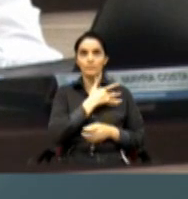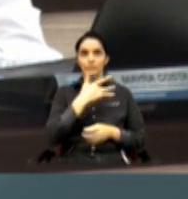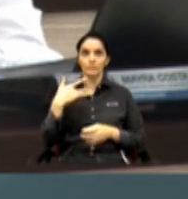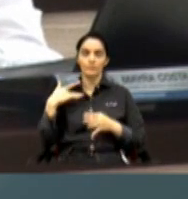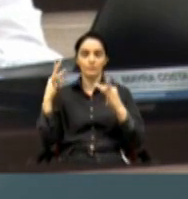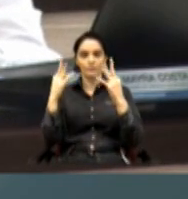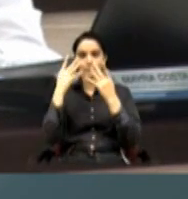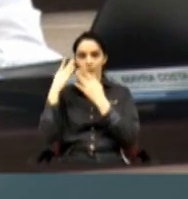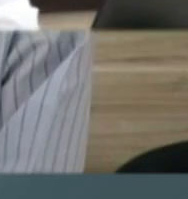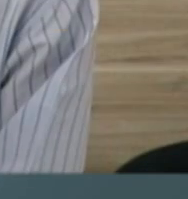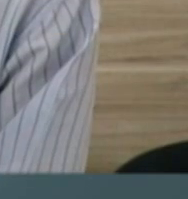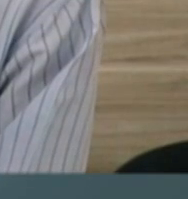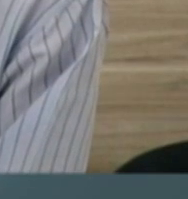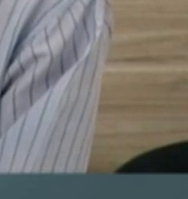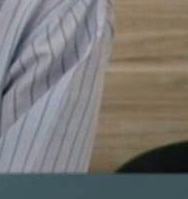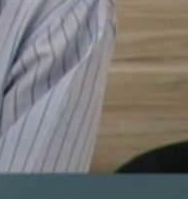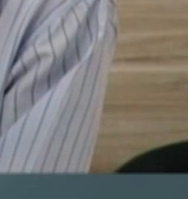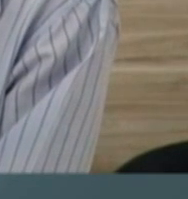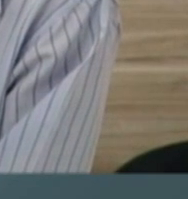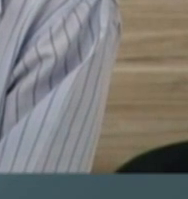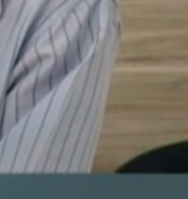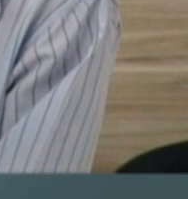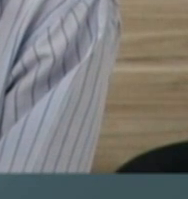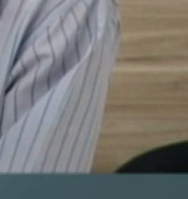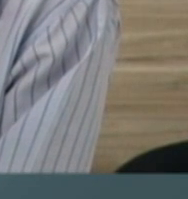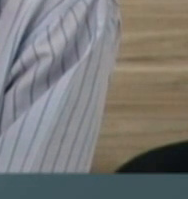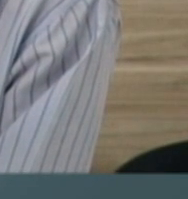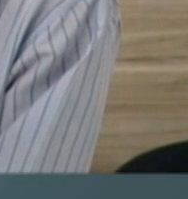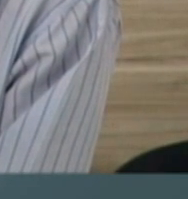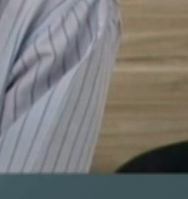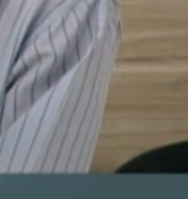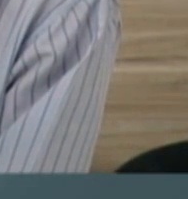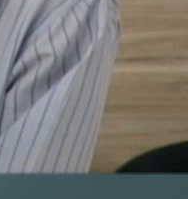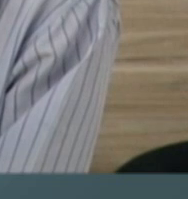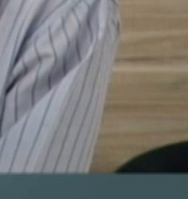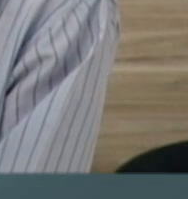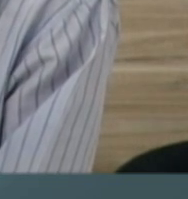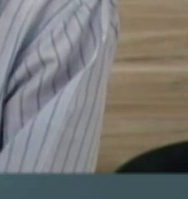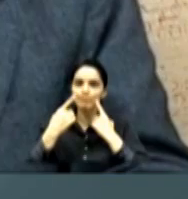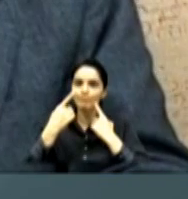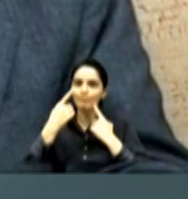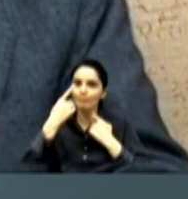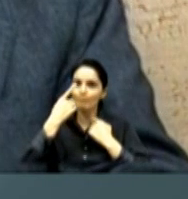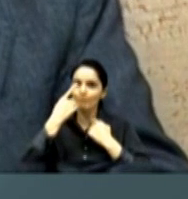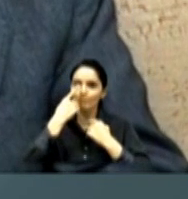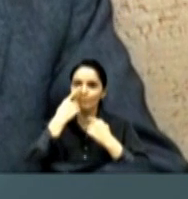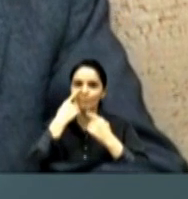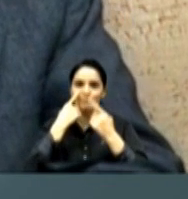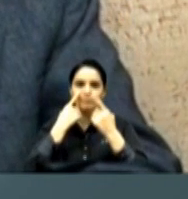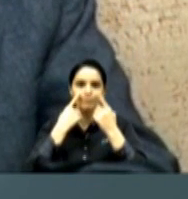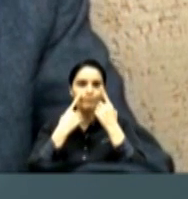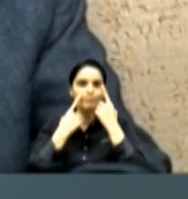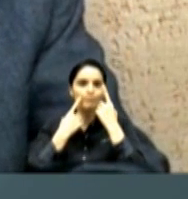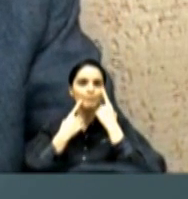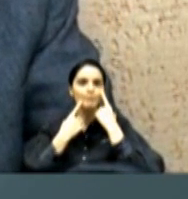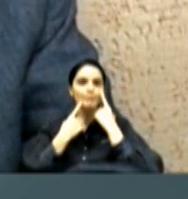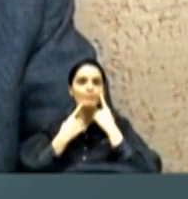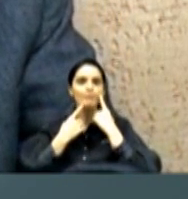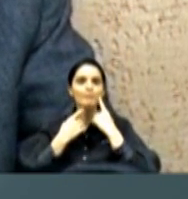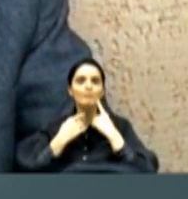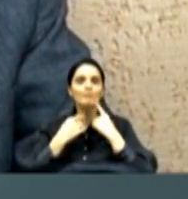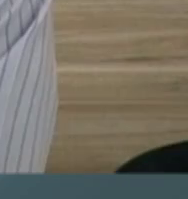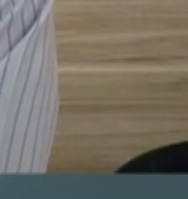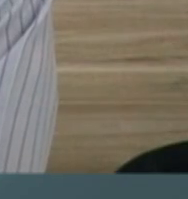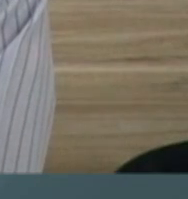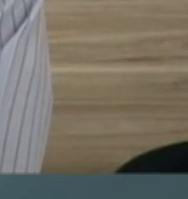representação da cidade de Limeira. A Igreja Evangélica Luterana do Brasil recebe, a partir da iniciativa do vereador Sidney Pascotto,